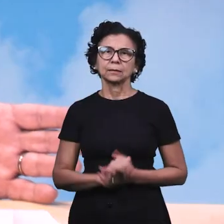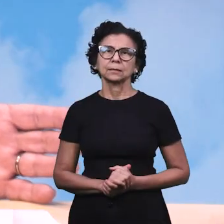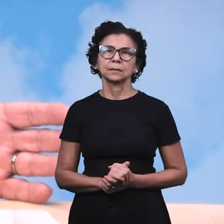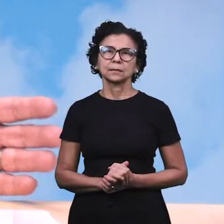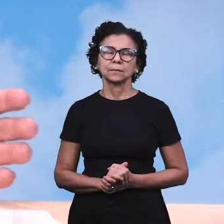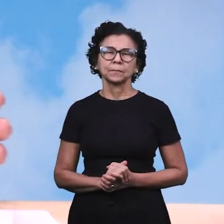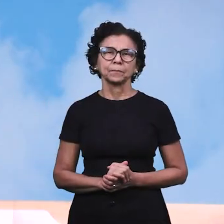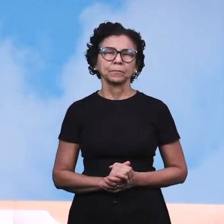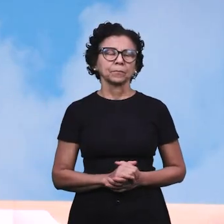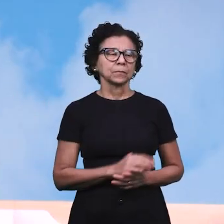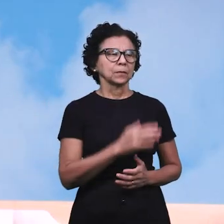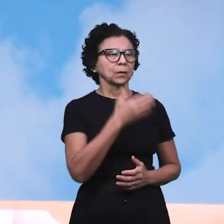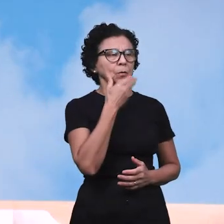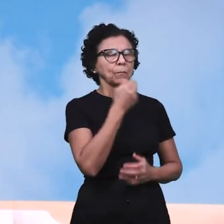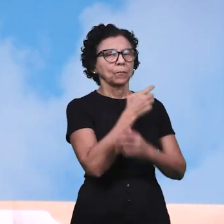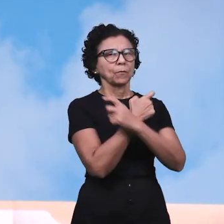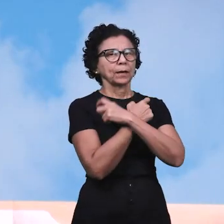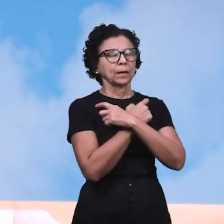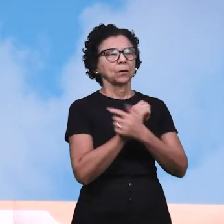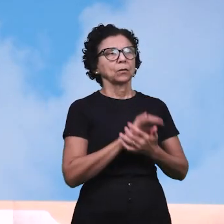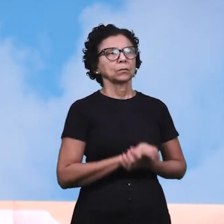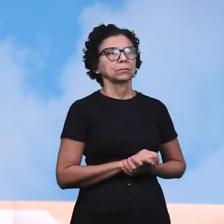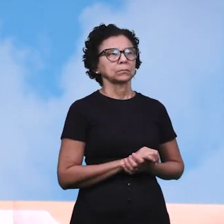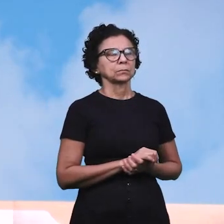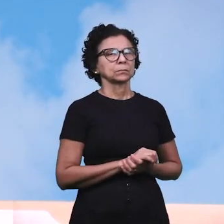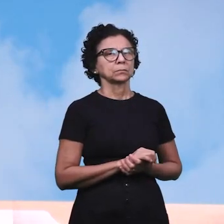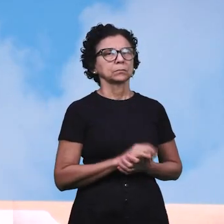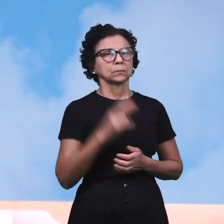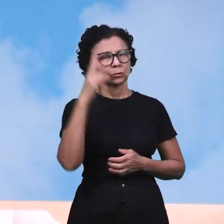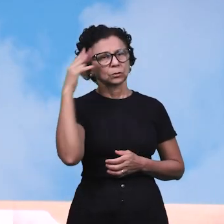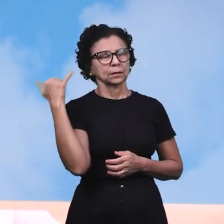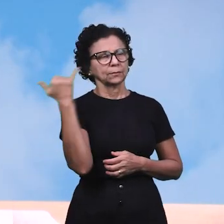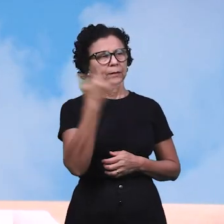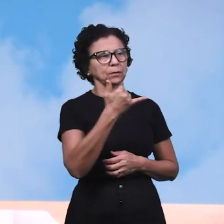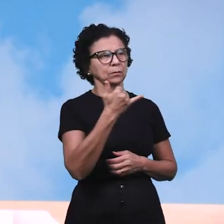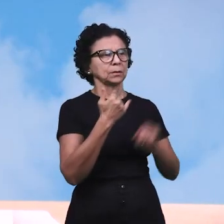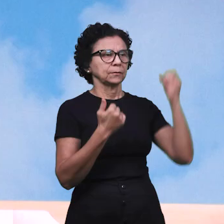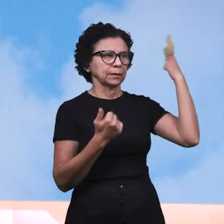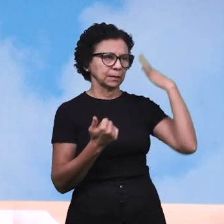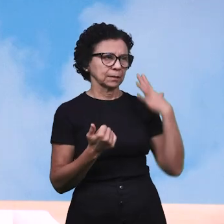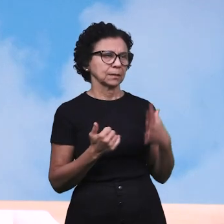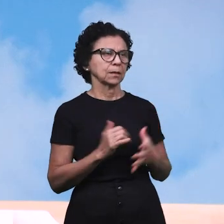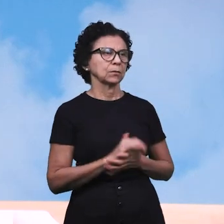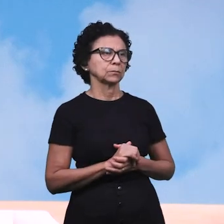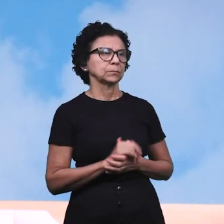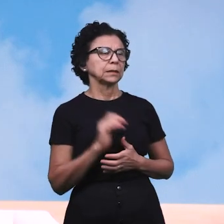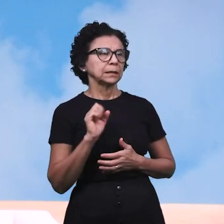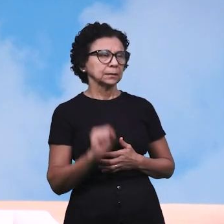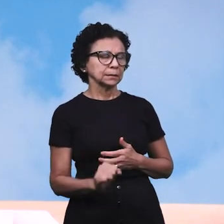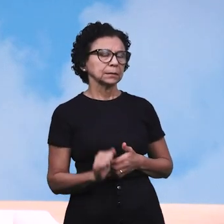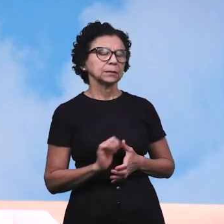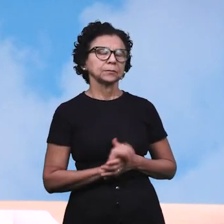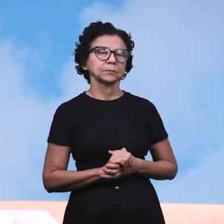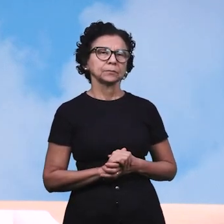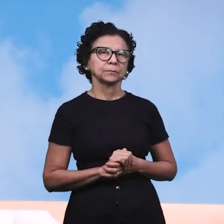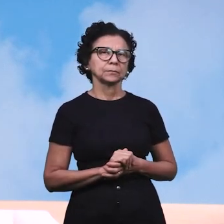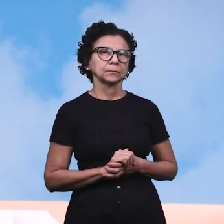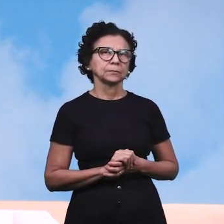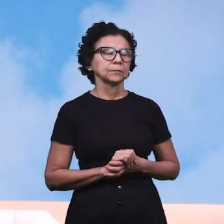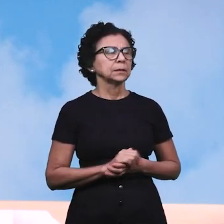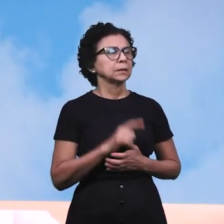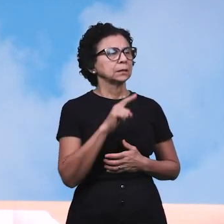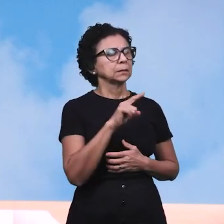ouviu a revelação? Ouviu. Ele foi chamado para ser povo de Deus? Não. Ele foi chamado para honrar